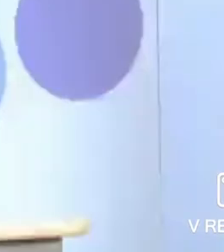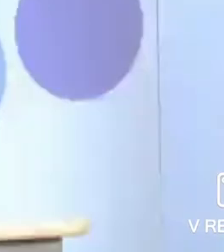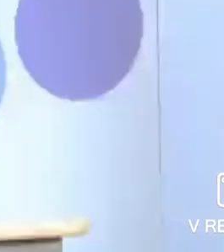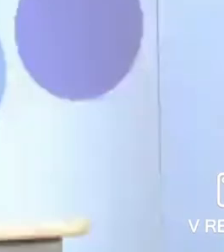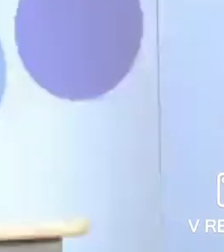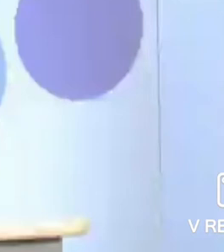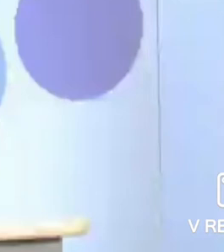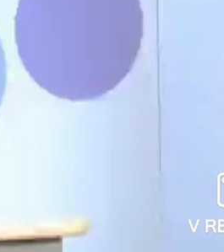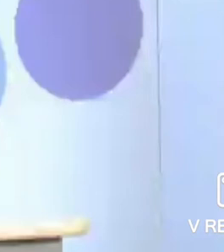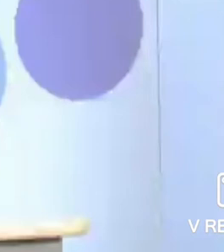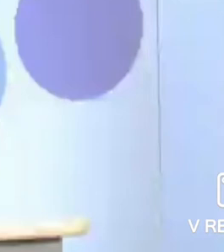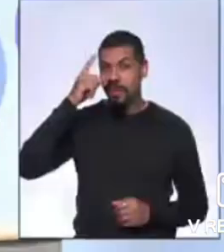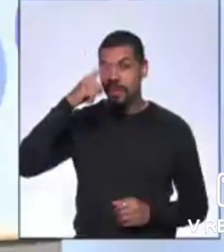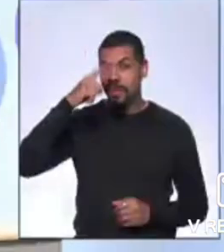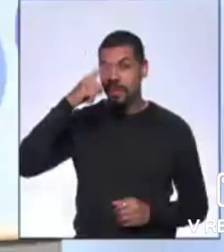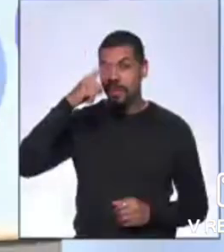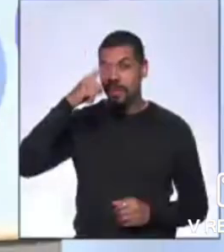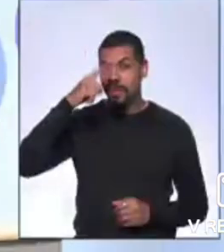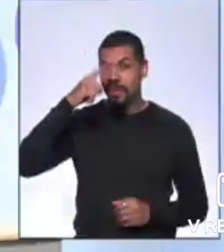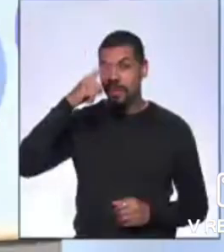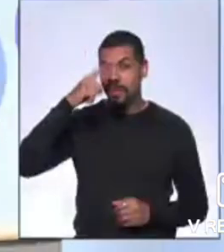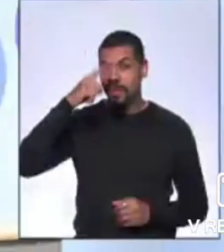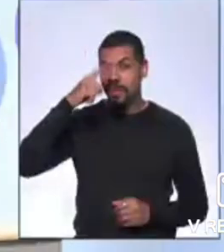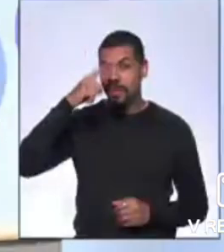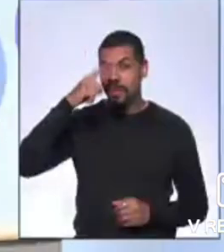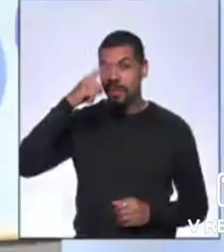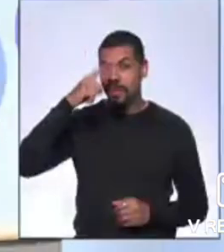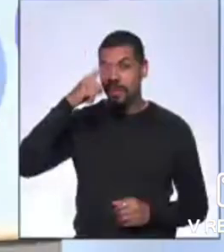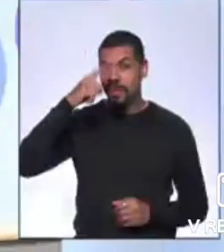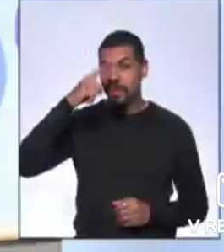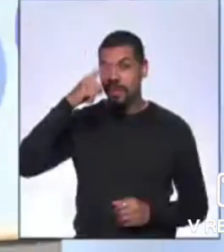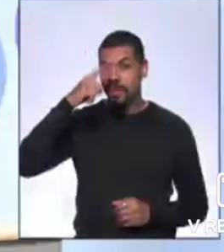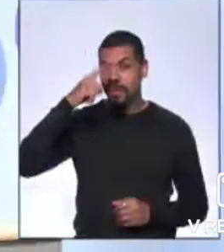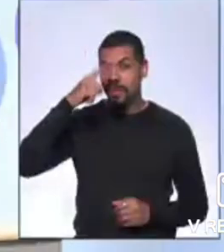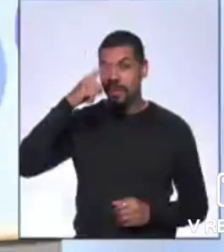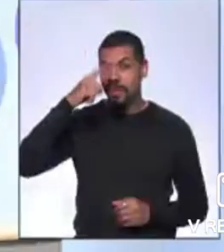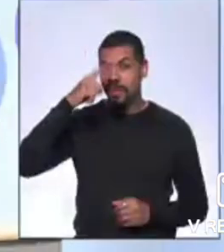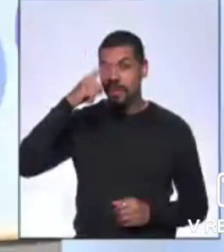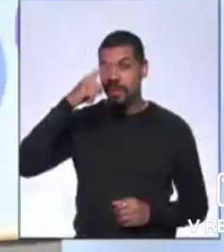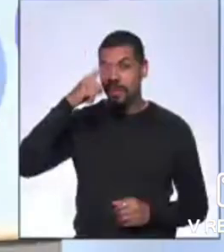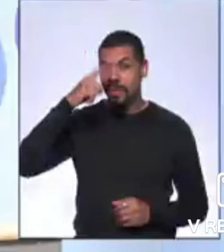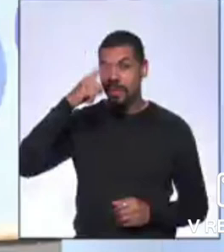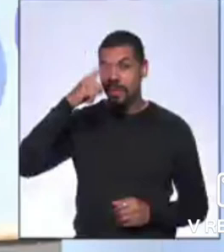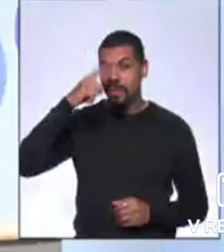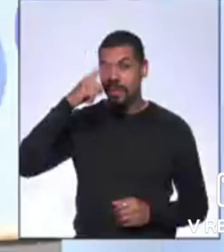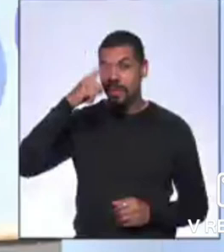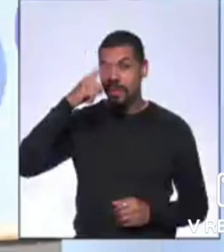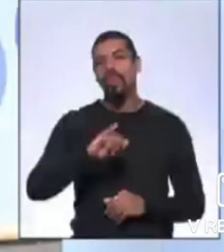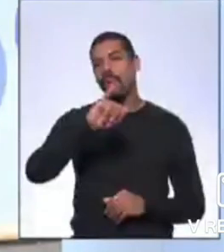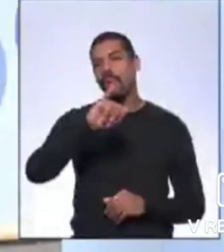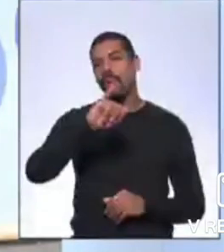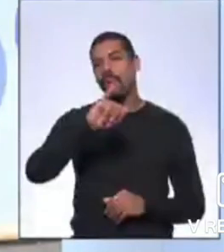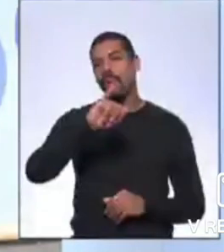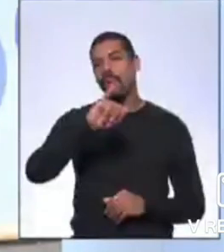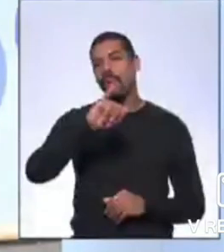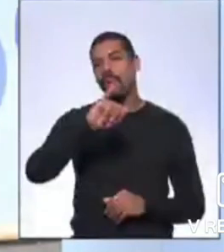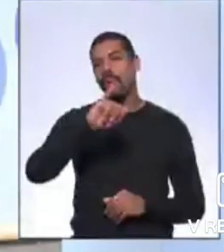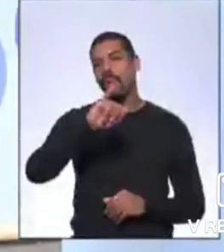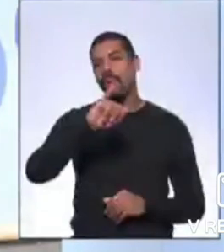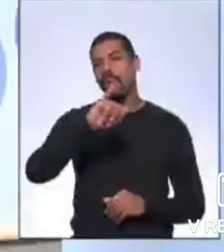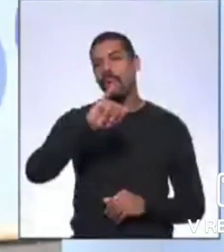Pessoal, as respostas de vocês estão interessantes, viu, professora? O Júlio César respondeu por causa